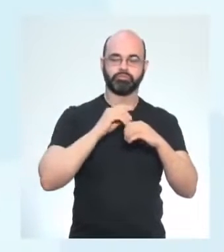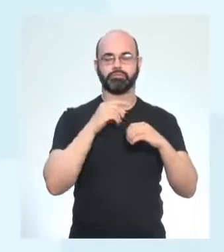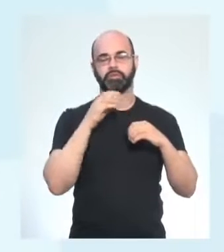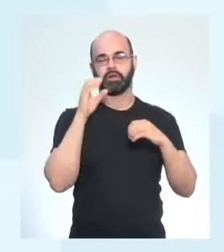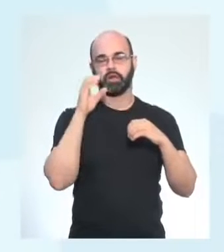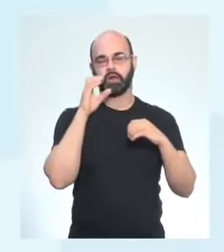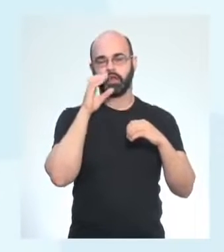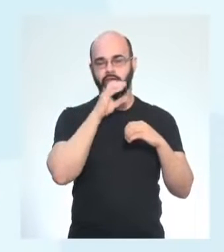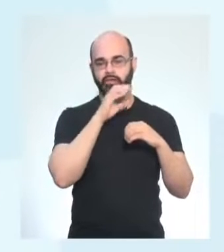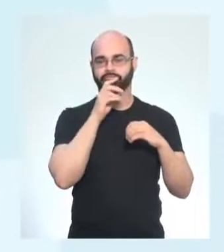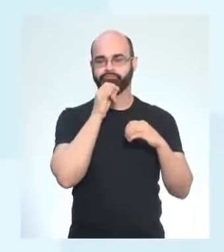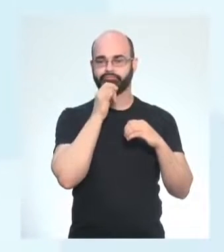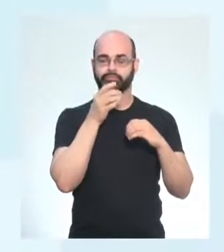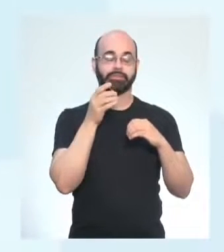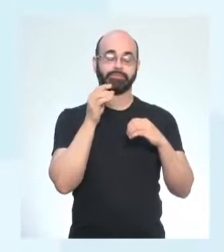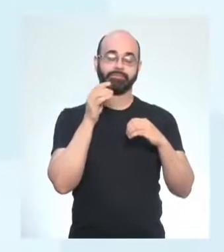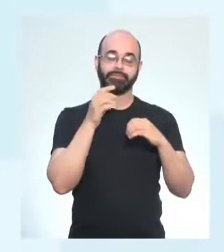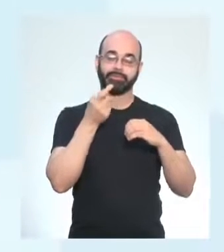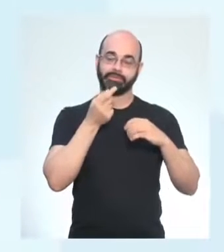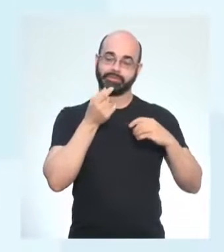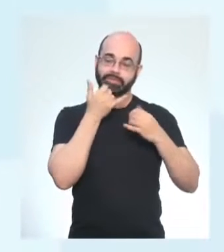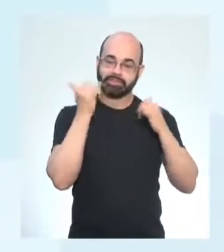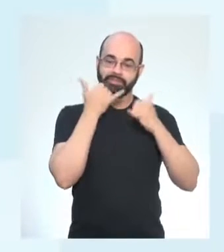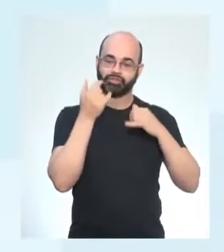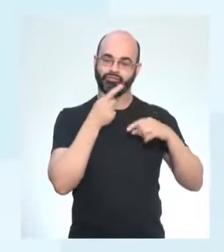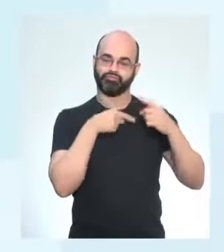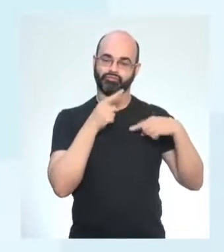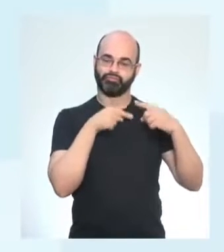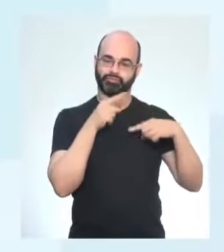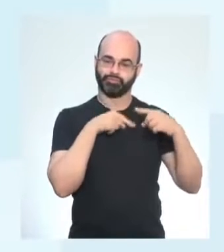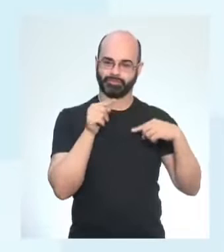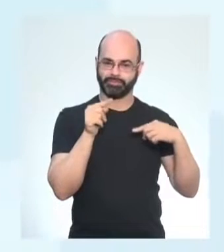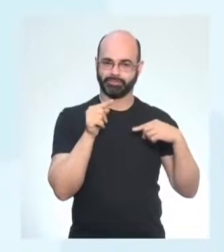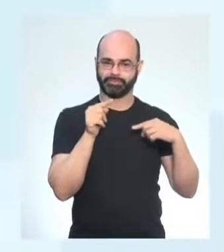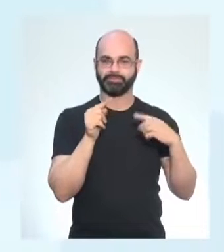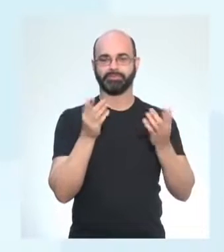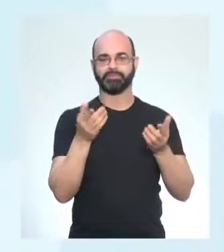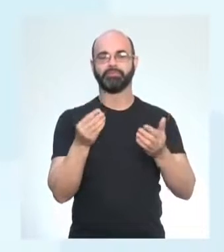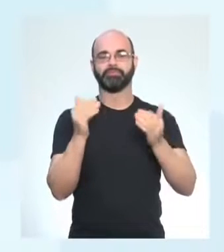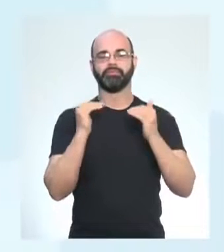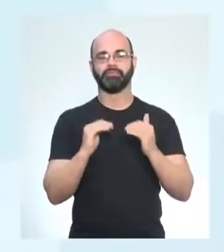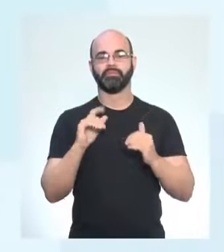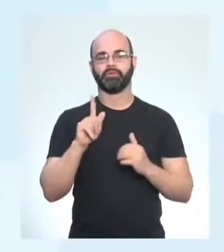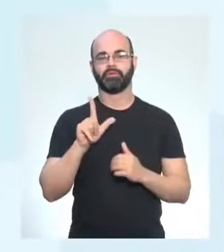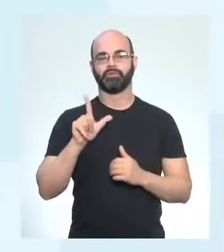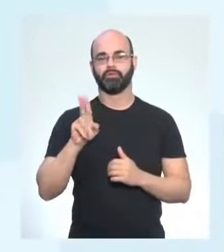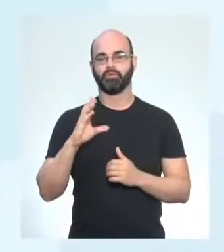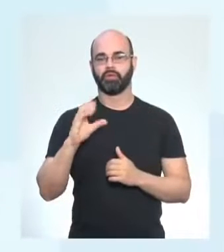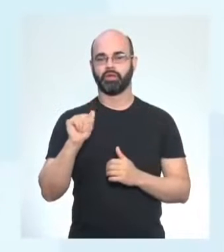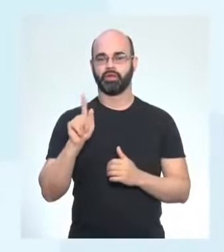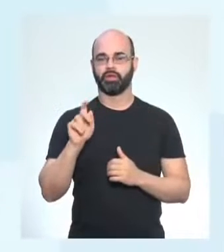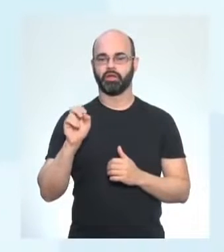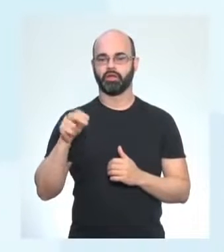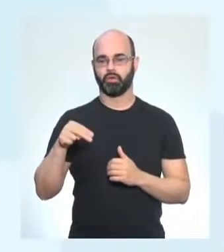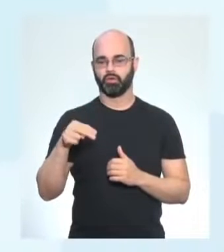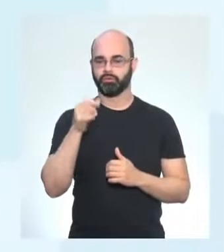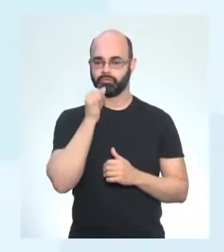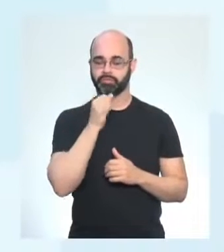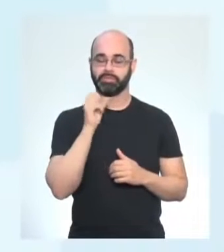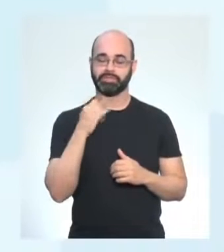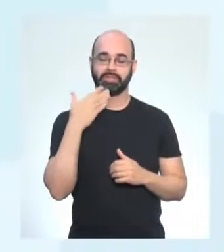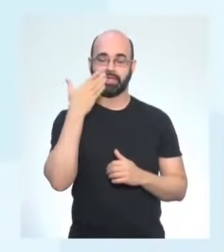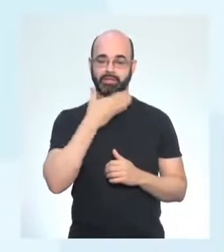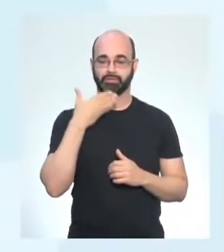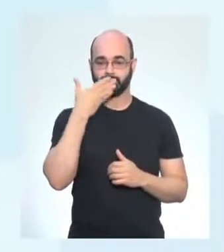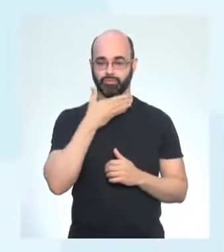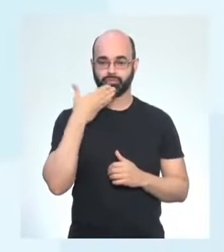gente faz. Tá bom? E a gente tem o glucagon. Quem é o glucagon? Todo o açúcar que você não gasta, ele